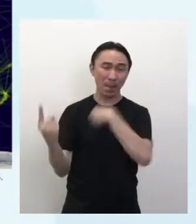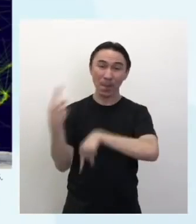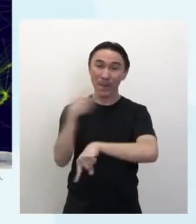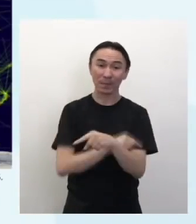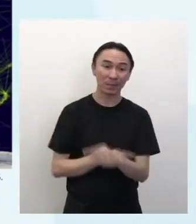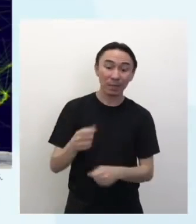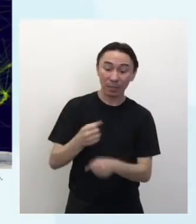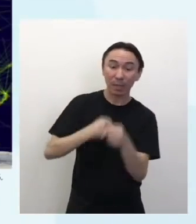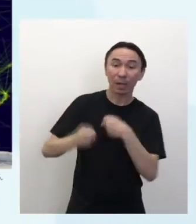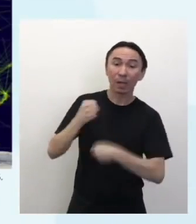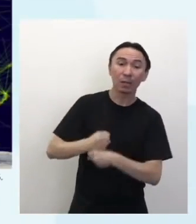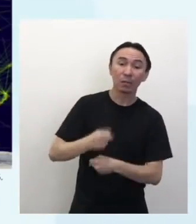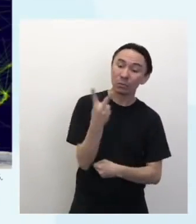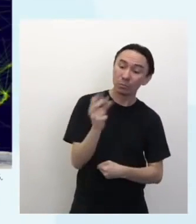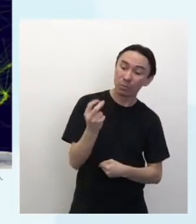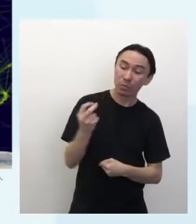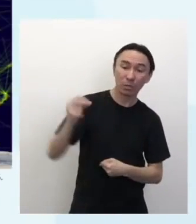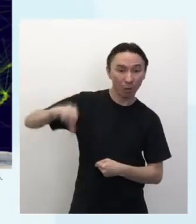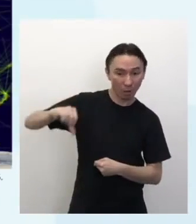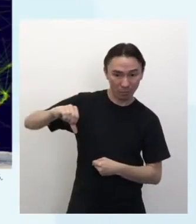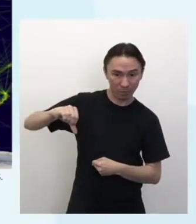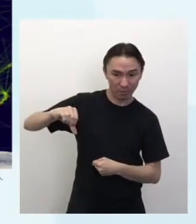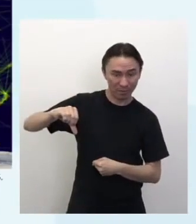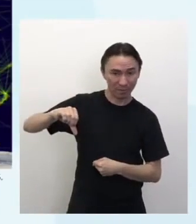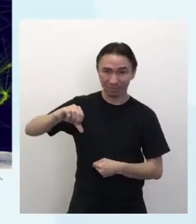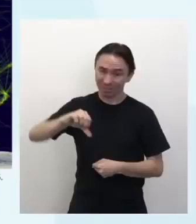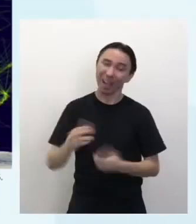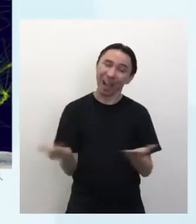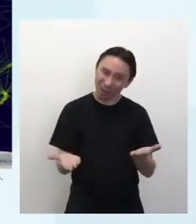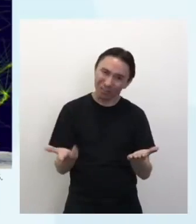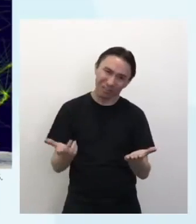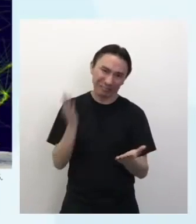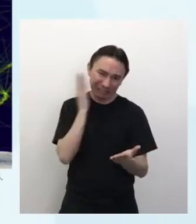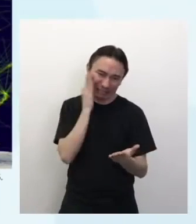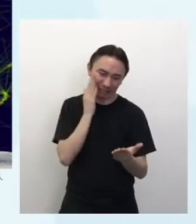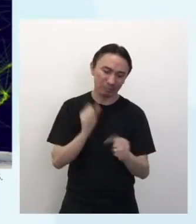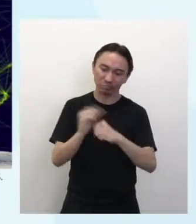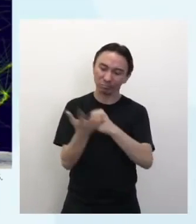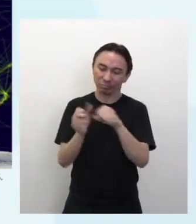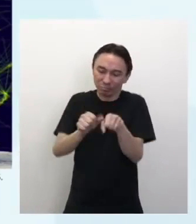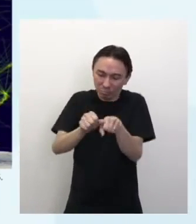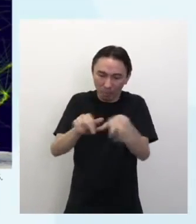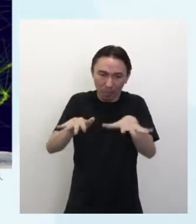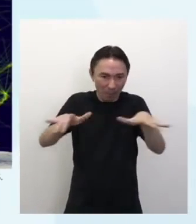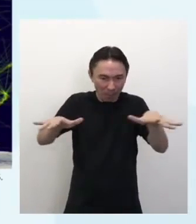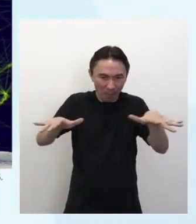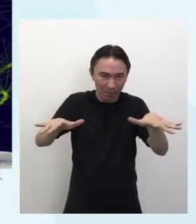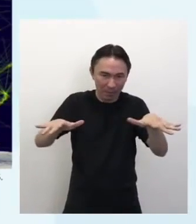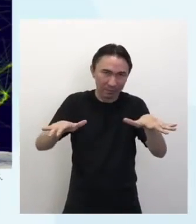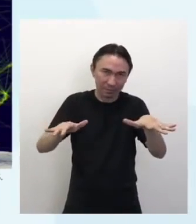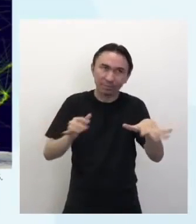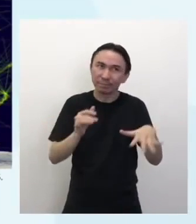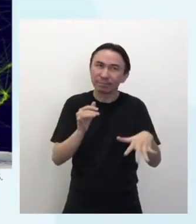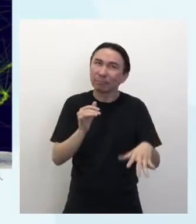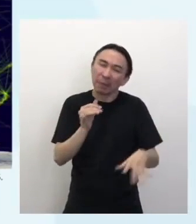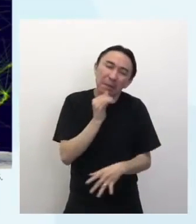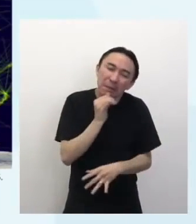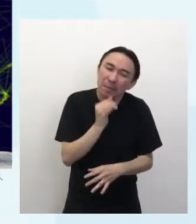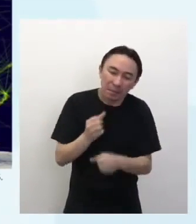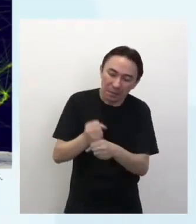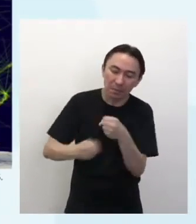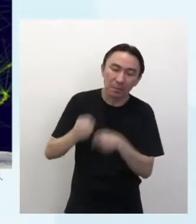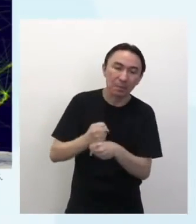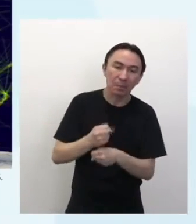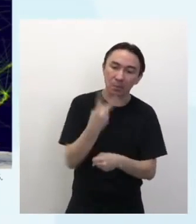mapa aí de 2020, apesar da pandemia ter reduzido, né, mas, logicamente, se a gente pegar de 2019, 10